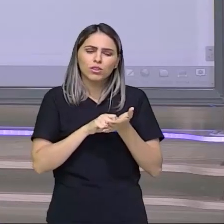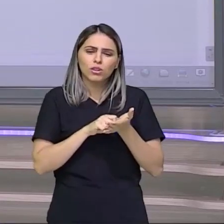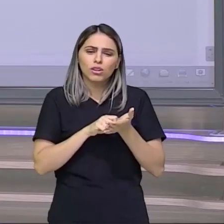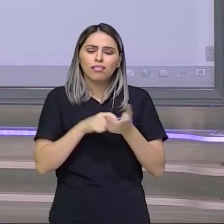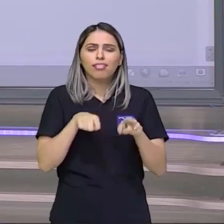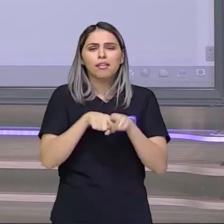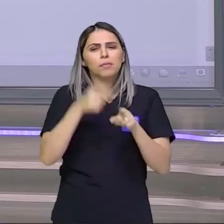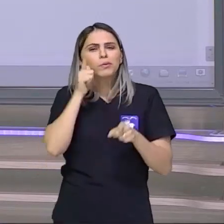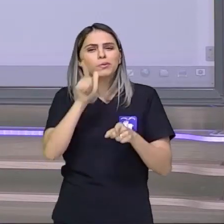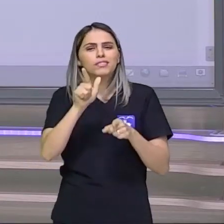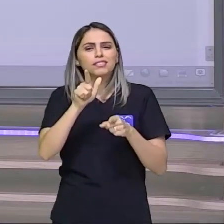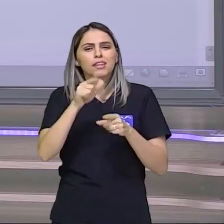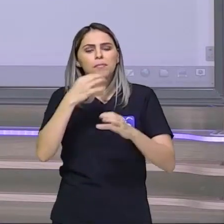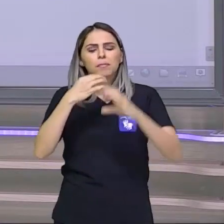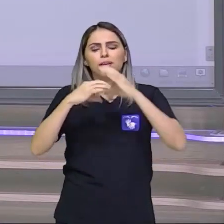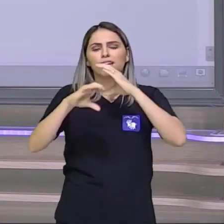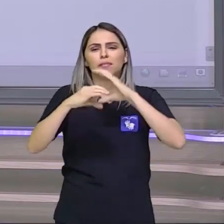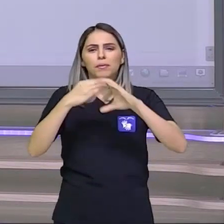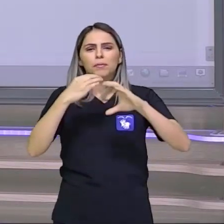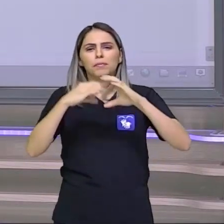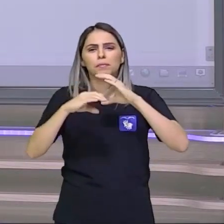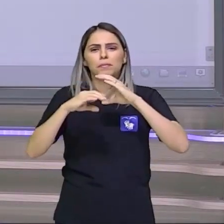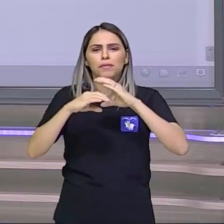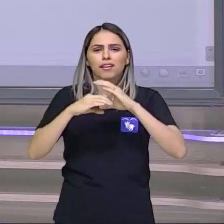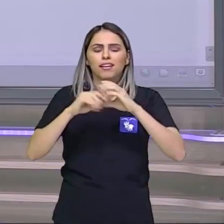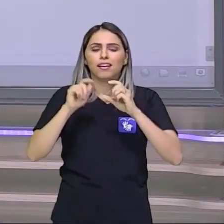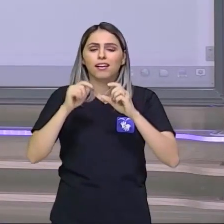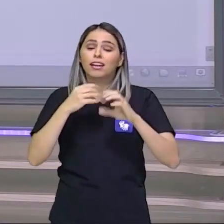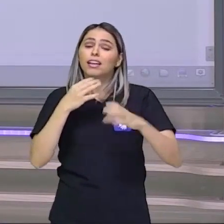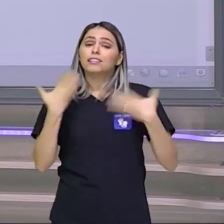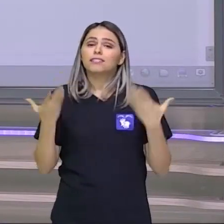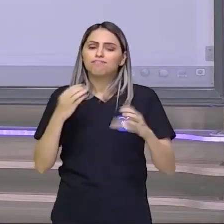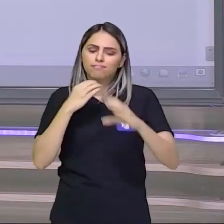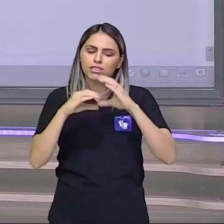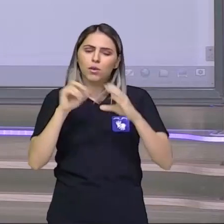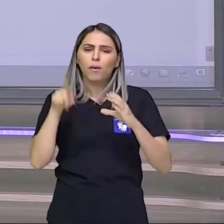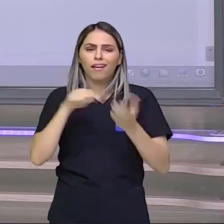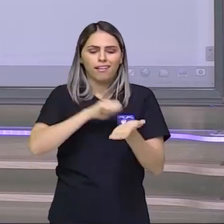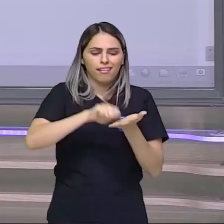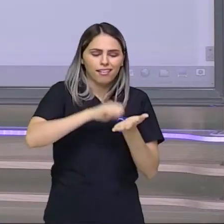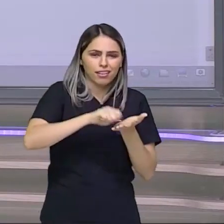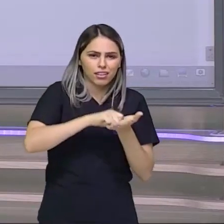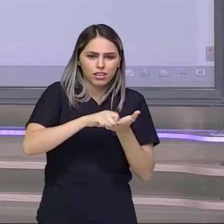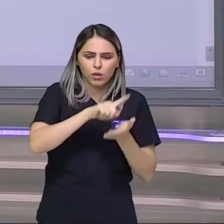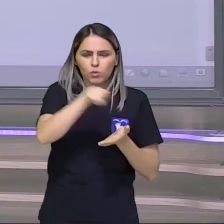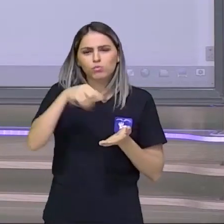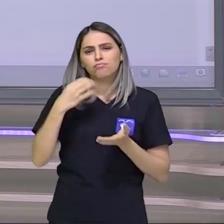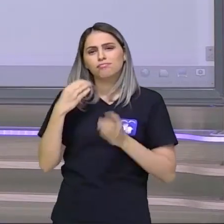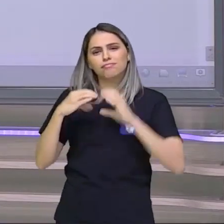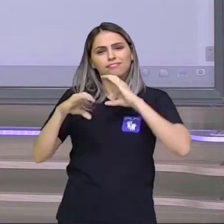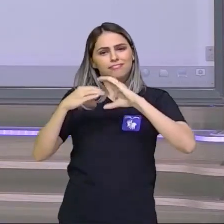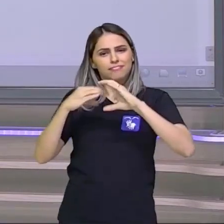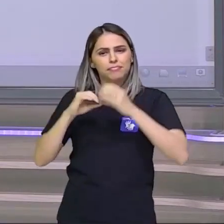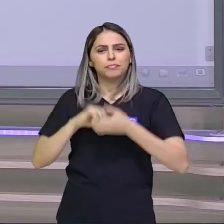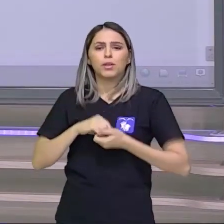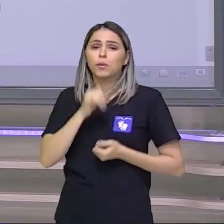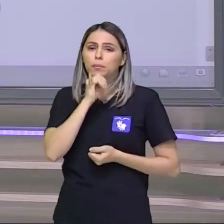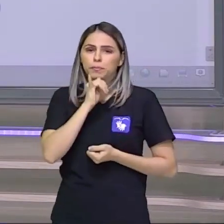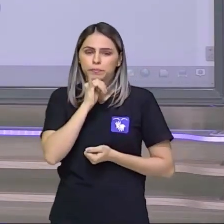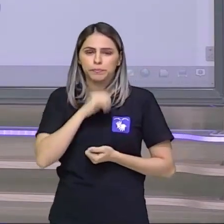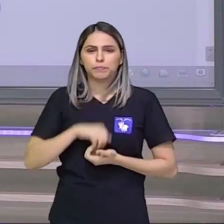estarmos cantando. A canção é a escrita daquilo que nós cantamos. Por exemplo, vamos